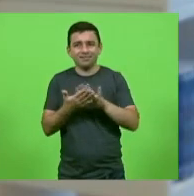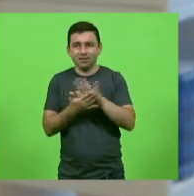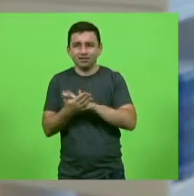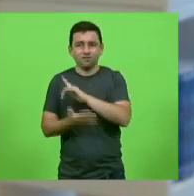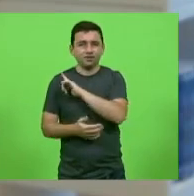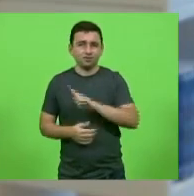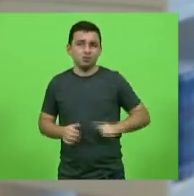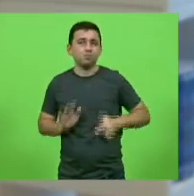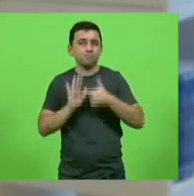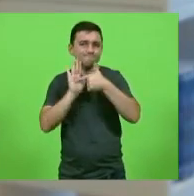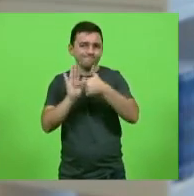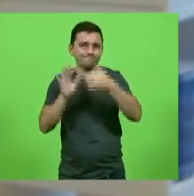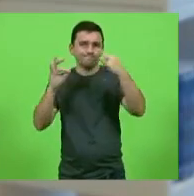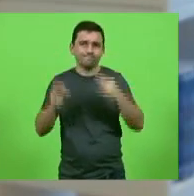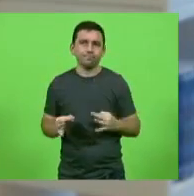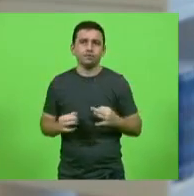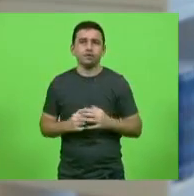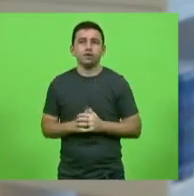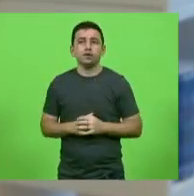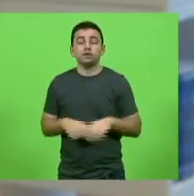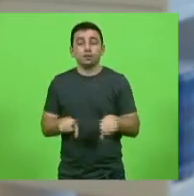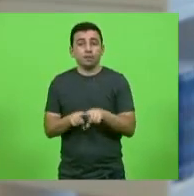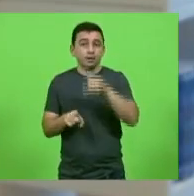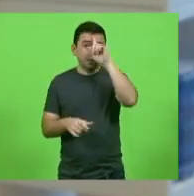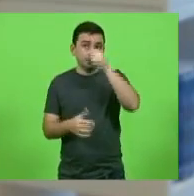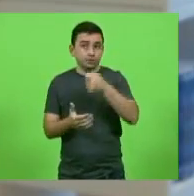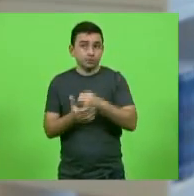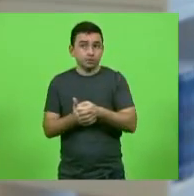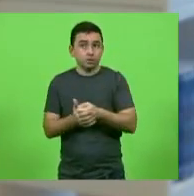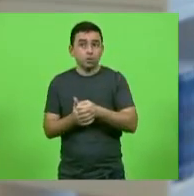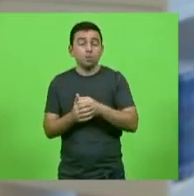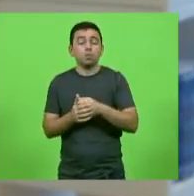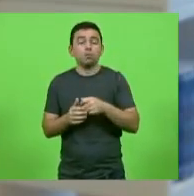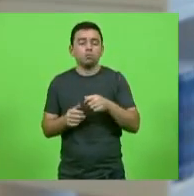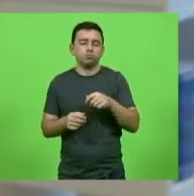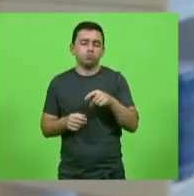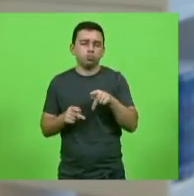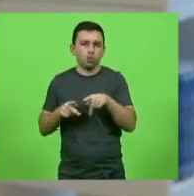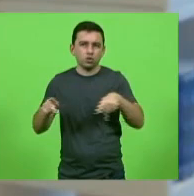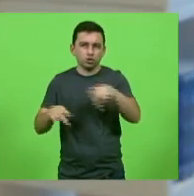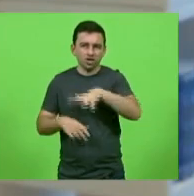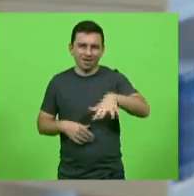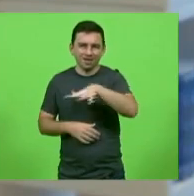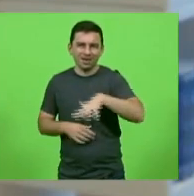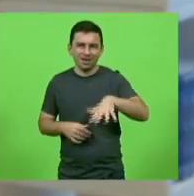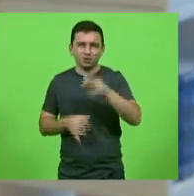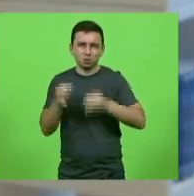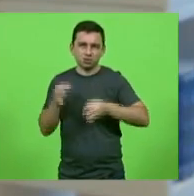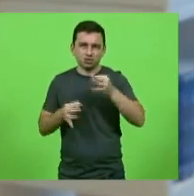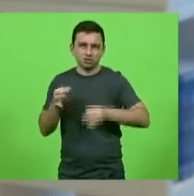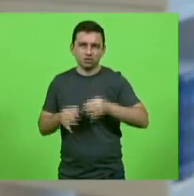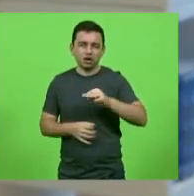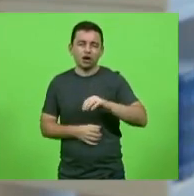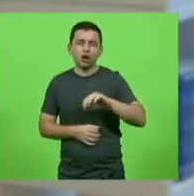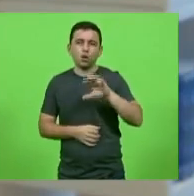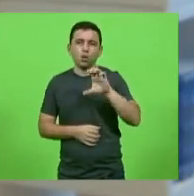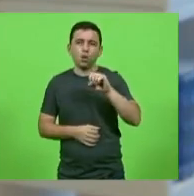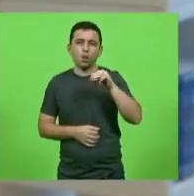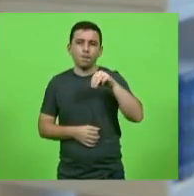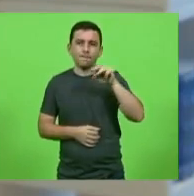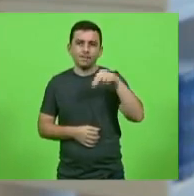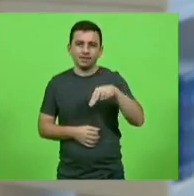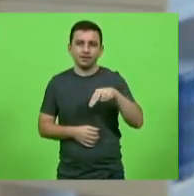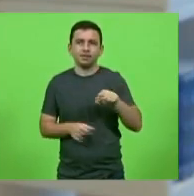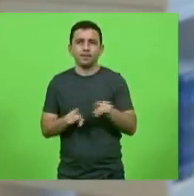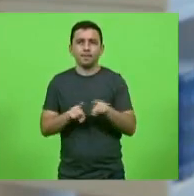estado. Conforme a decisão exarada pelo eminente Procurador-Geral de Justiça, Dr. Fernanda Silva Comim, referendada pelos integrantes